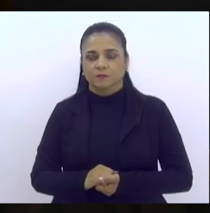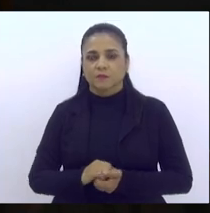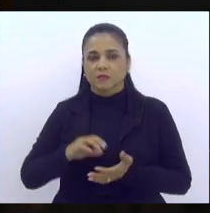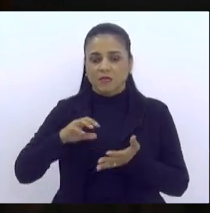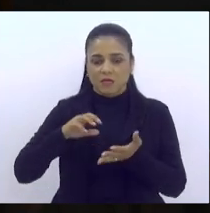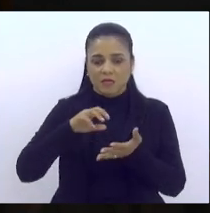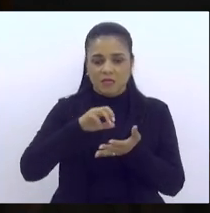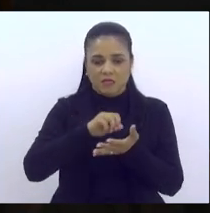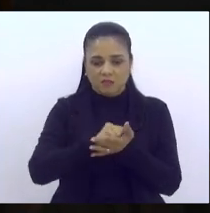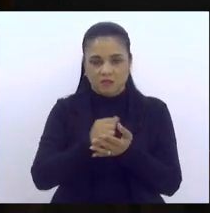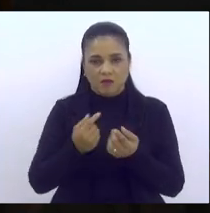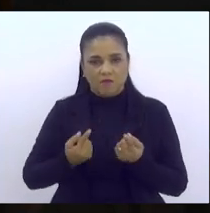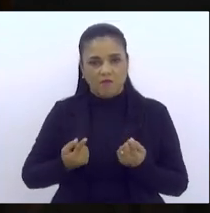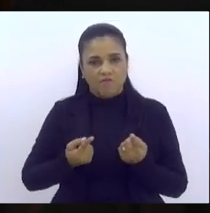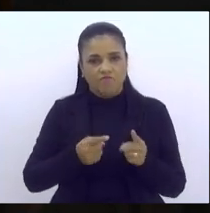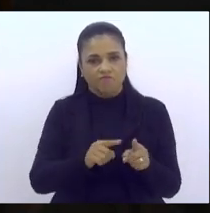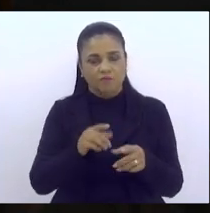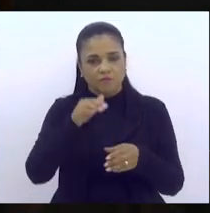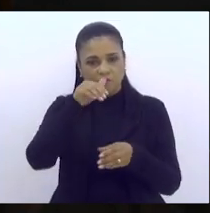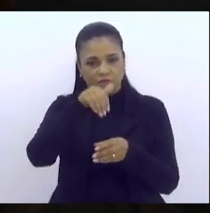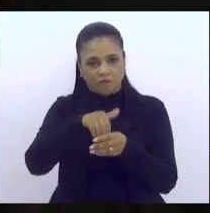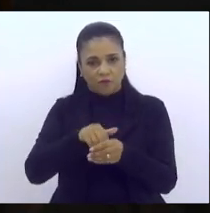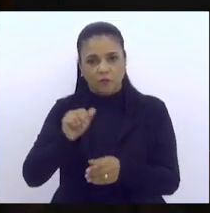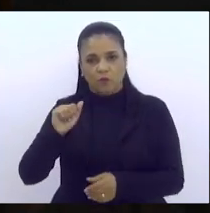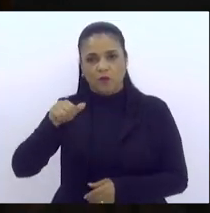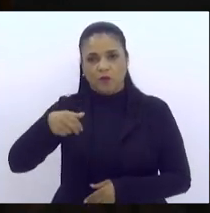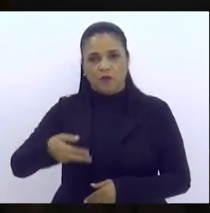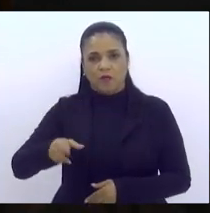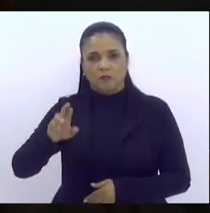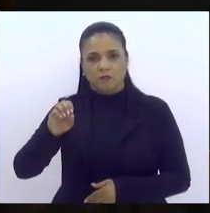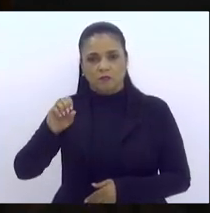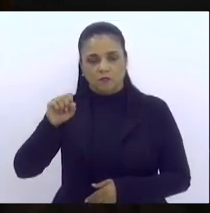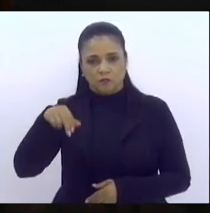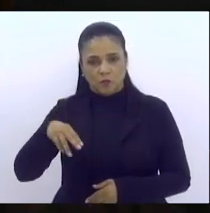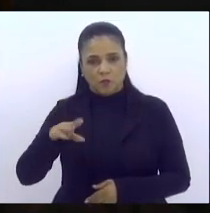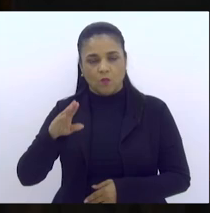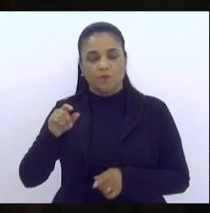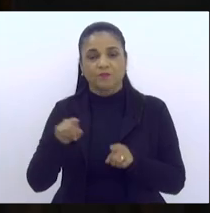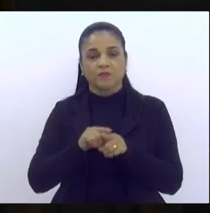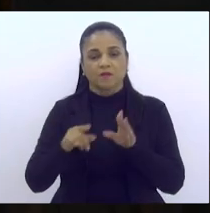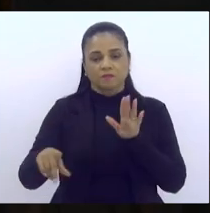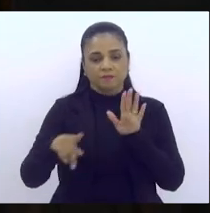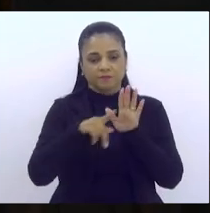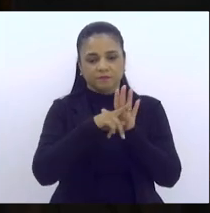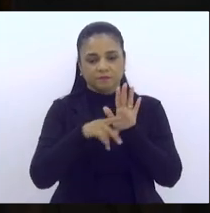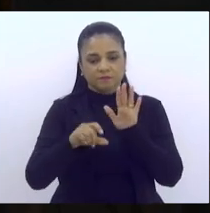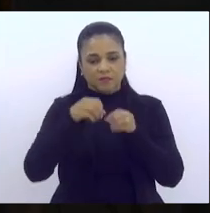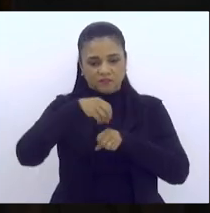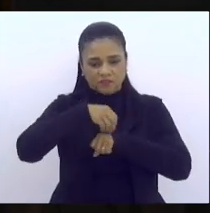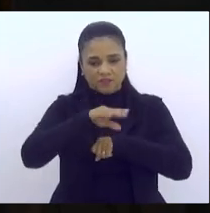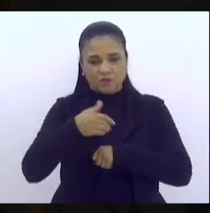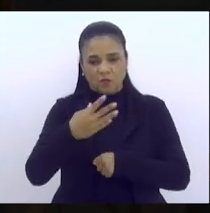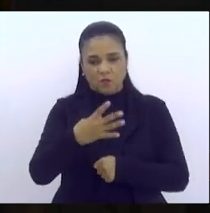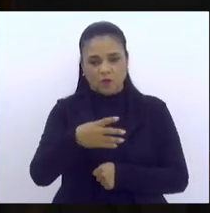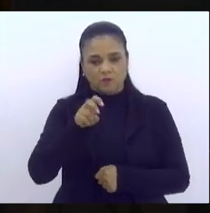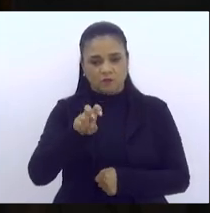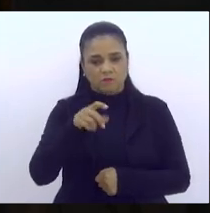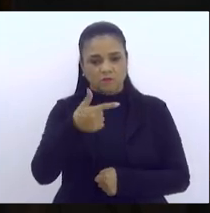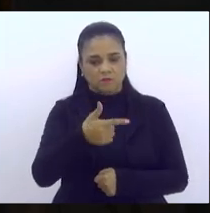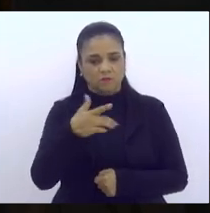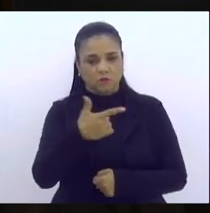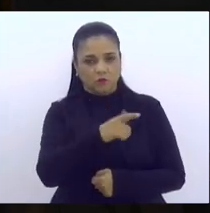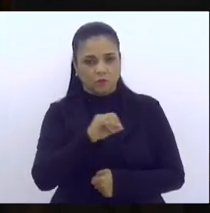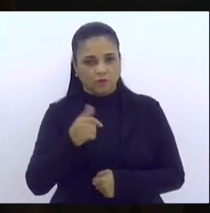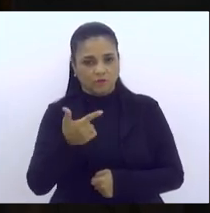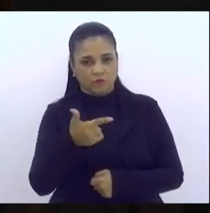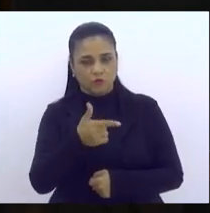Registrar voto contrário, deputado Antônio Moraes. Anuncio indicação legislativa número 452/2021, de autoria do deputado Jorge